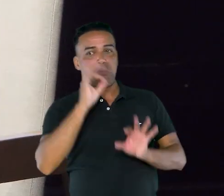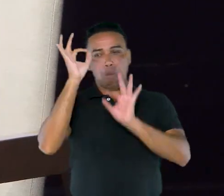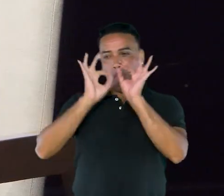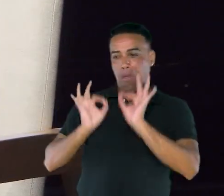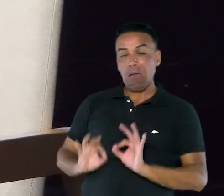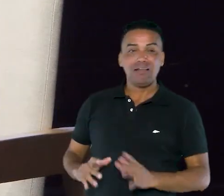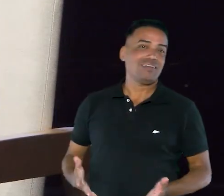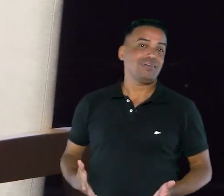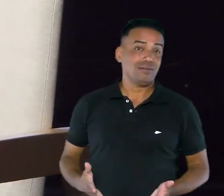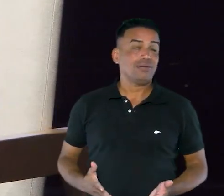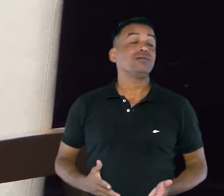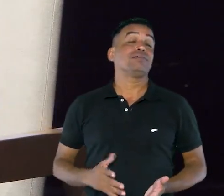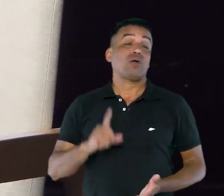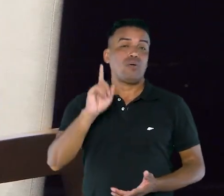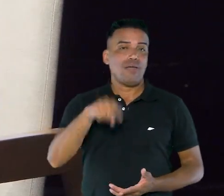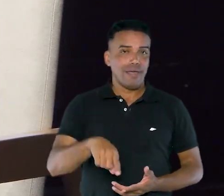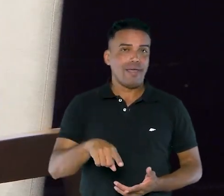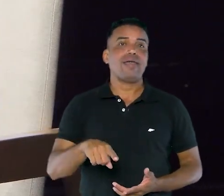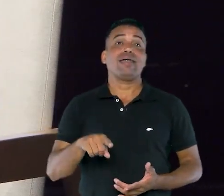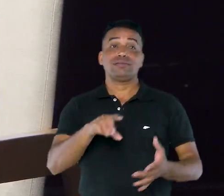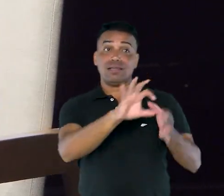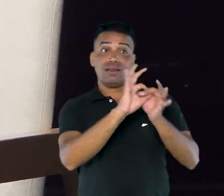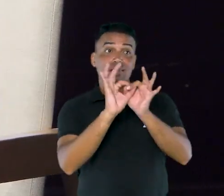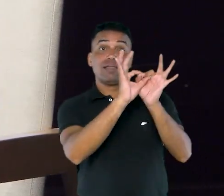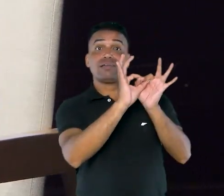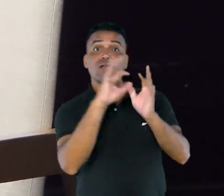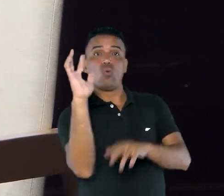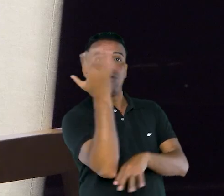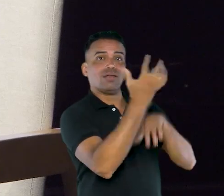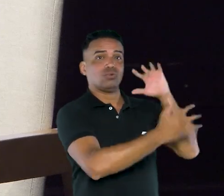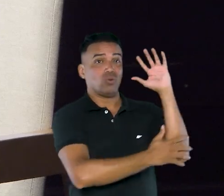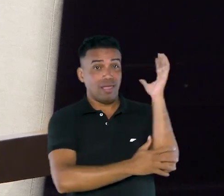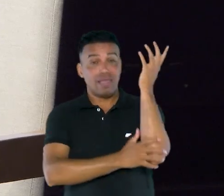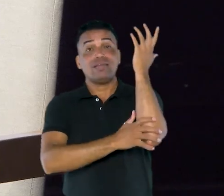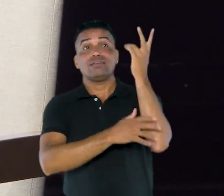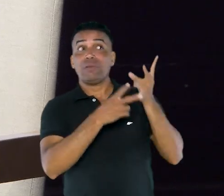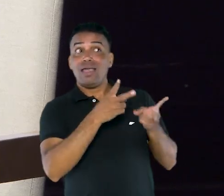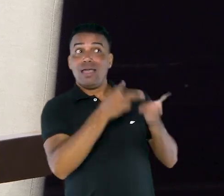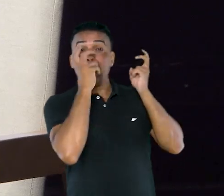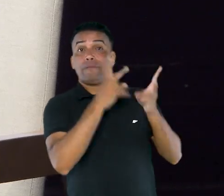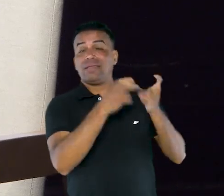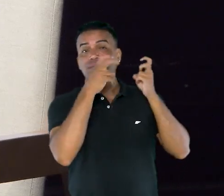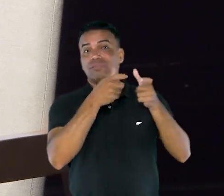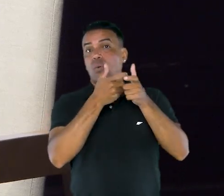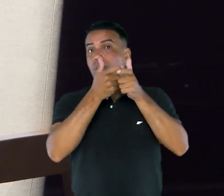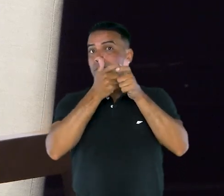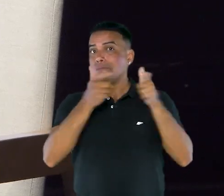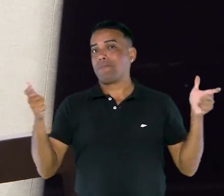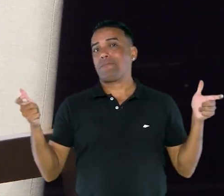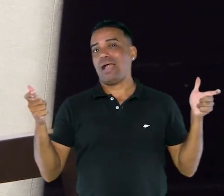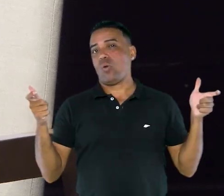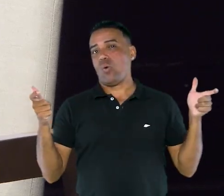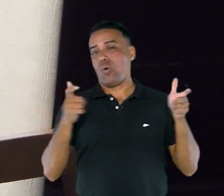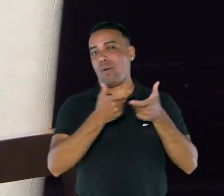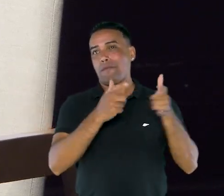Então, é fundamental essa reconexão que passa por uma percepção mais,